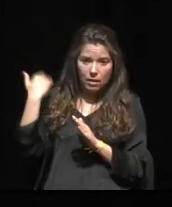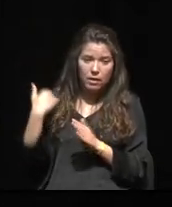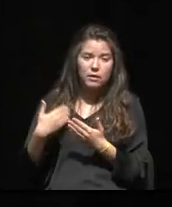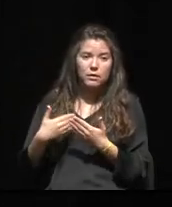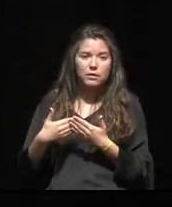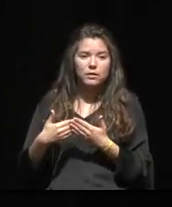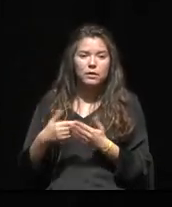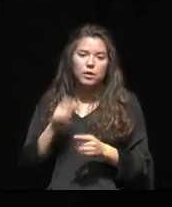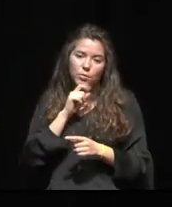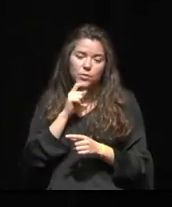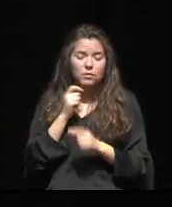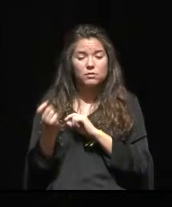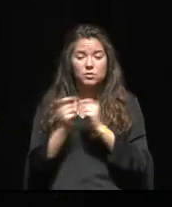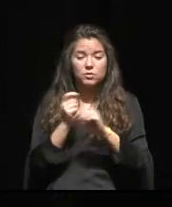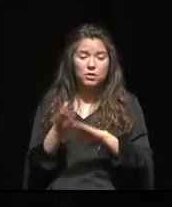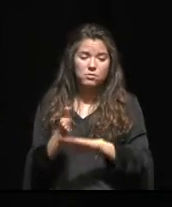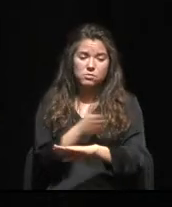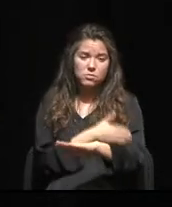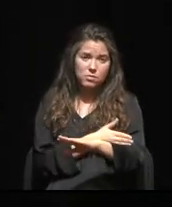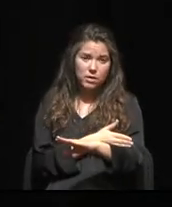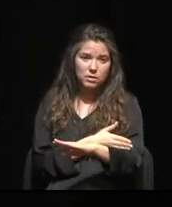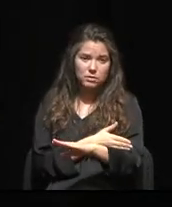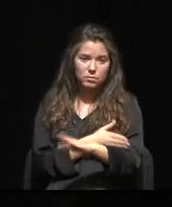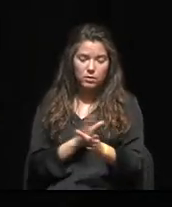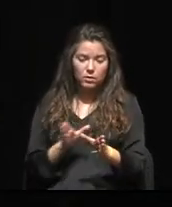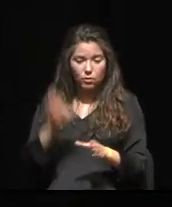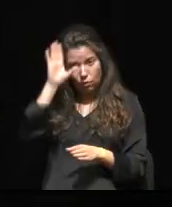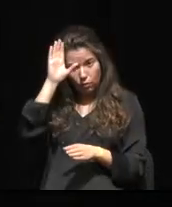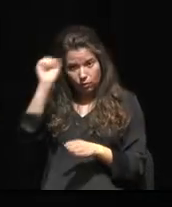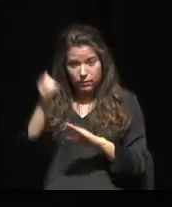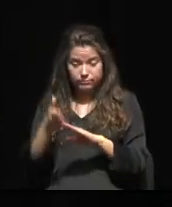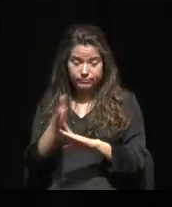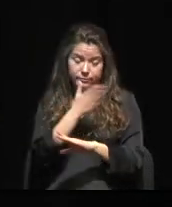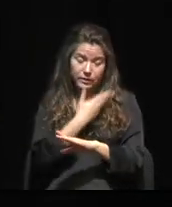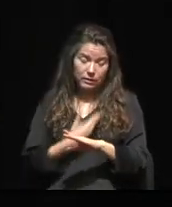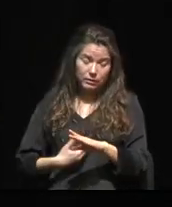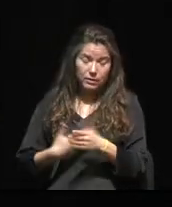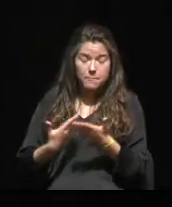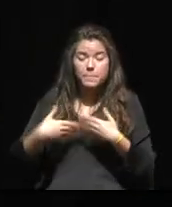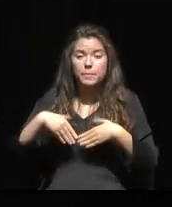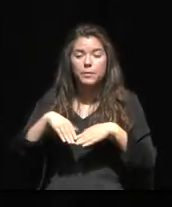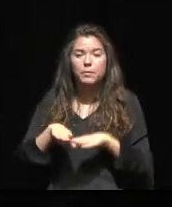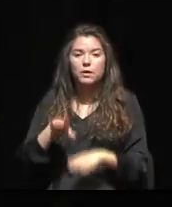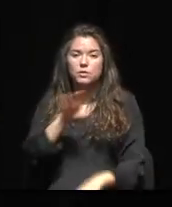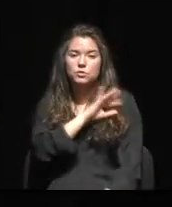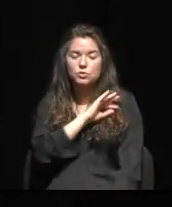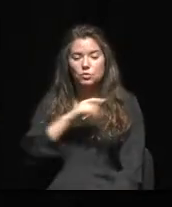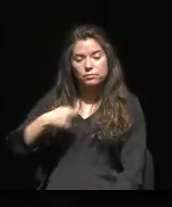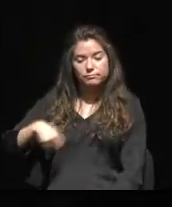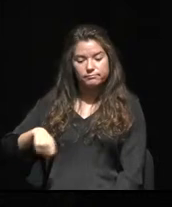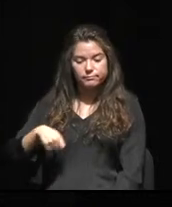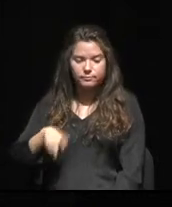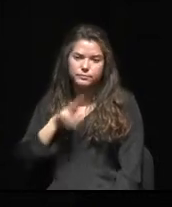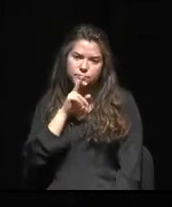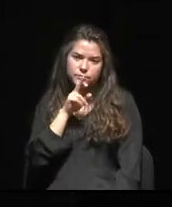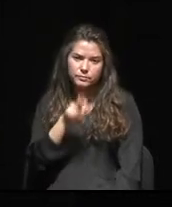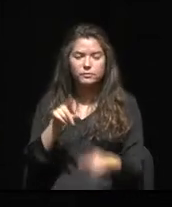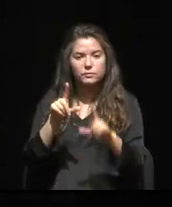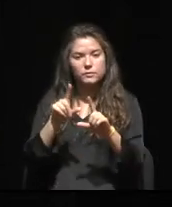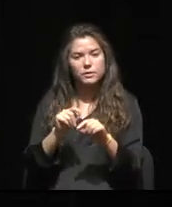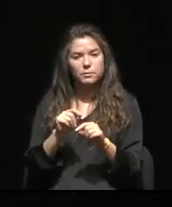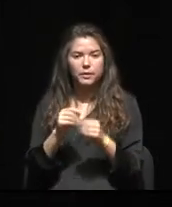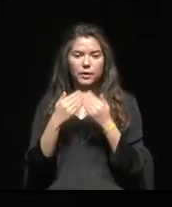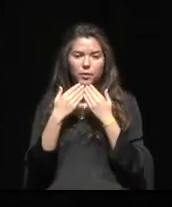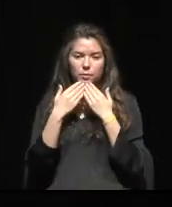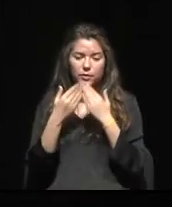inclusivamente já podia ter sido discutido ainda pelo anterior governo e por isso senhora Presidente e e respondendo exatamente